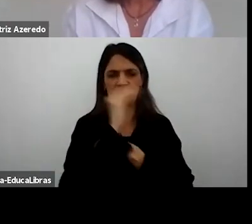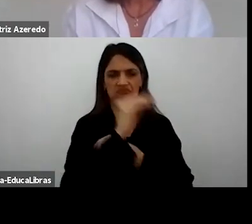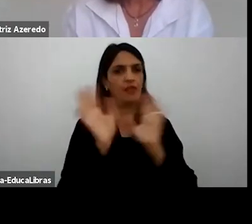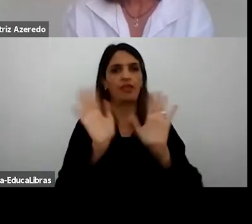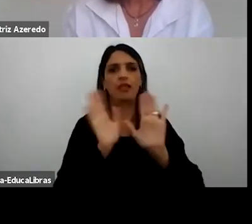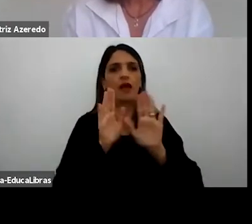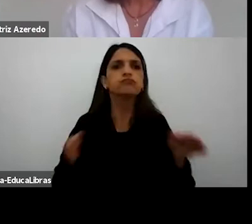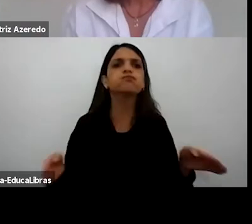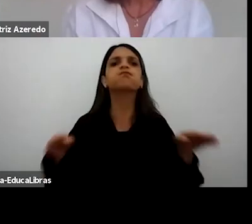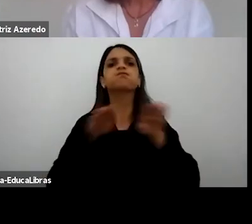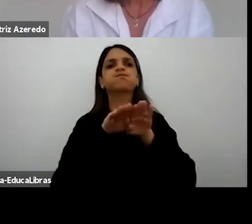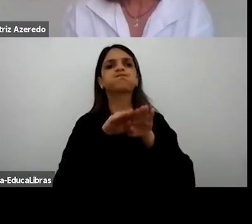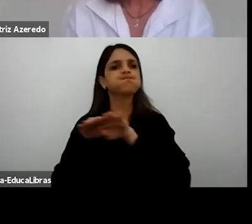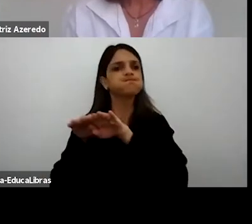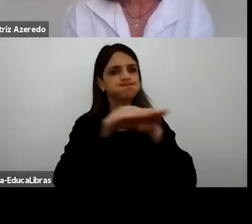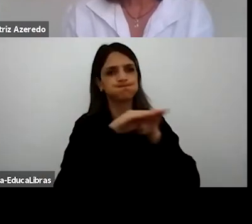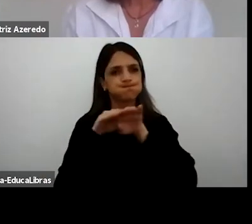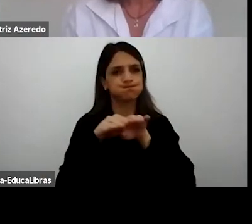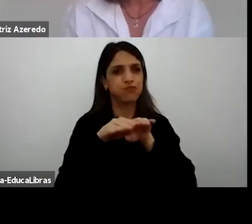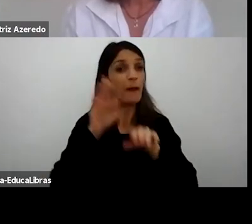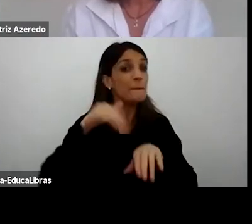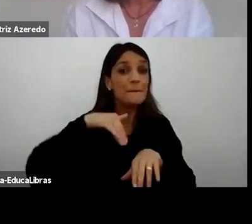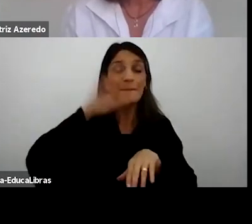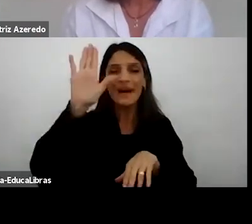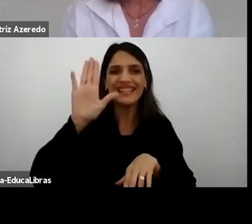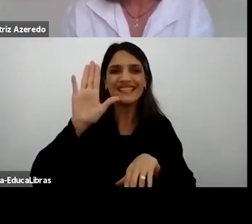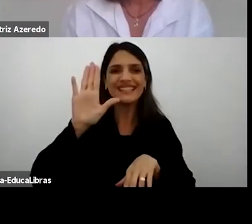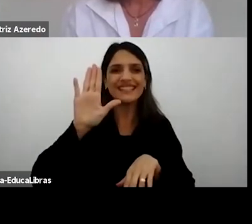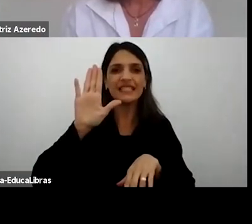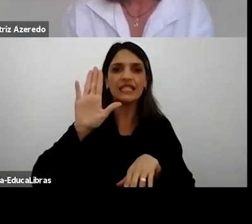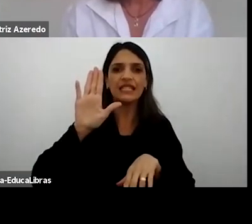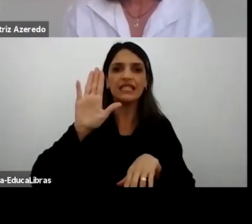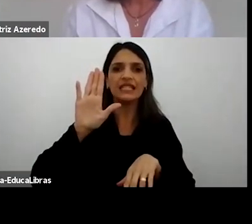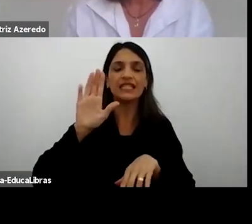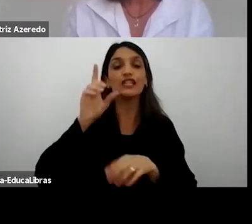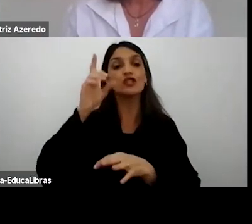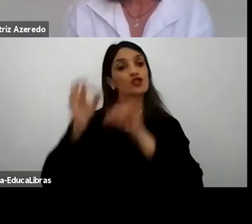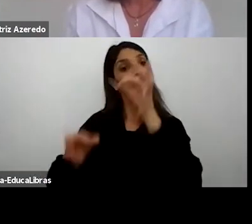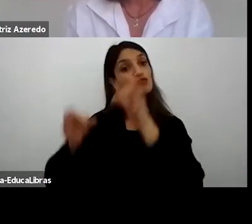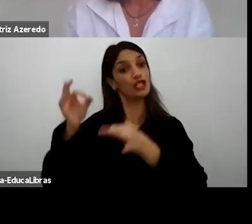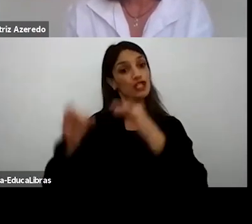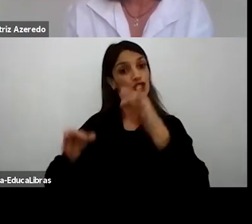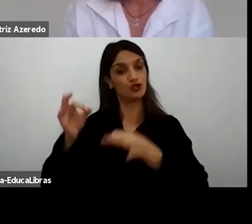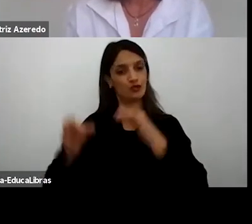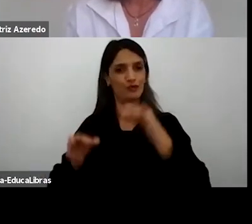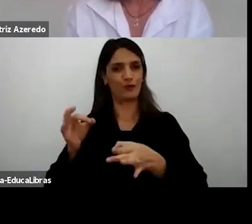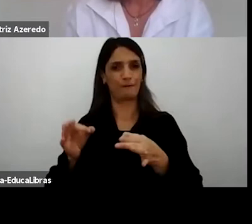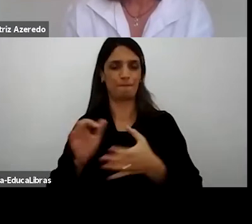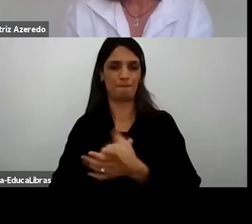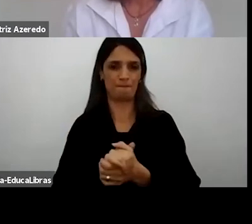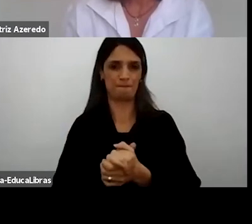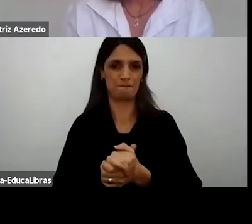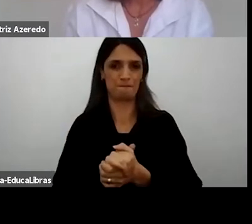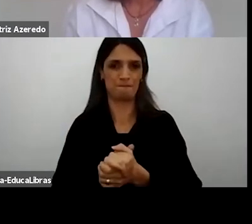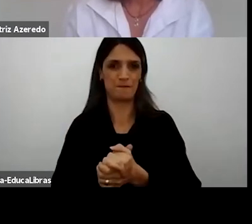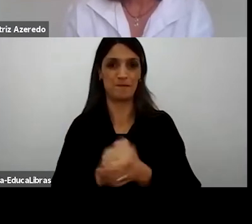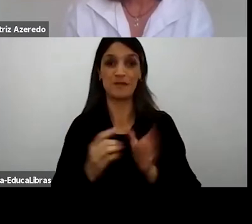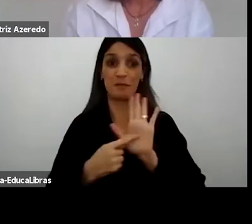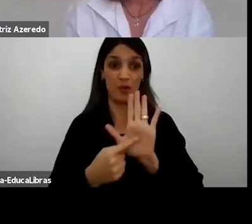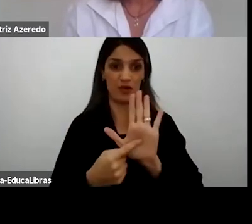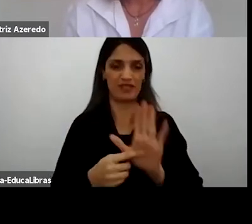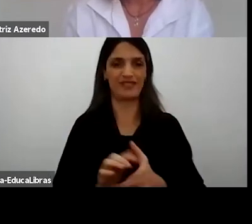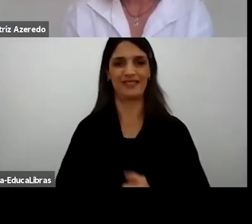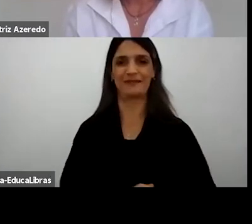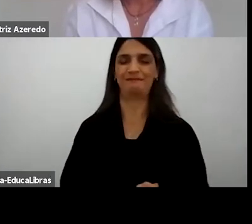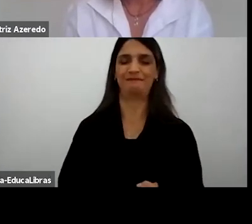da definição jurídica do doar, né? Eu e a minha meu background jurídico. Mas eu queria passar para a nossa segunda